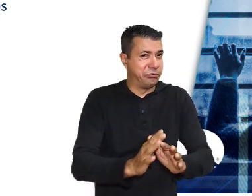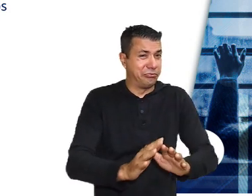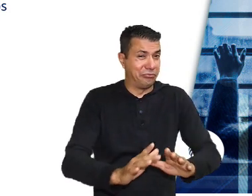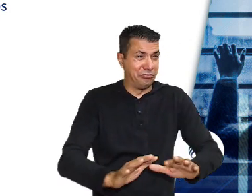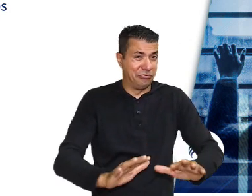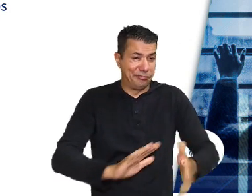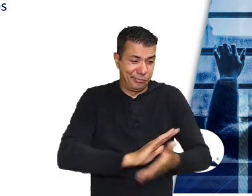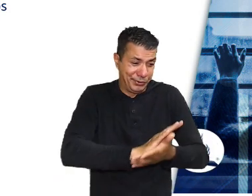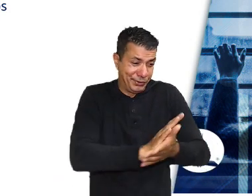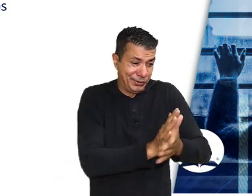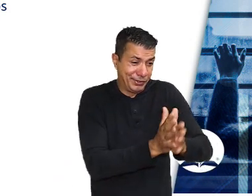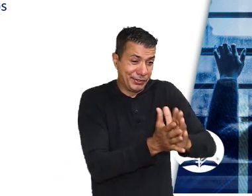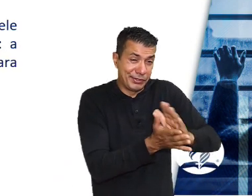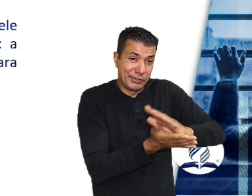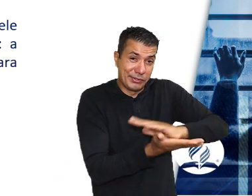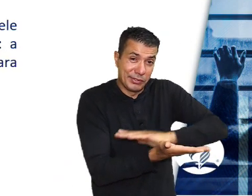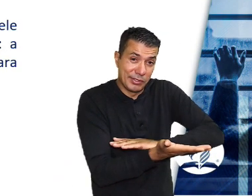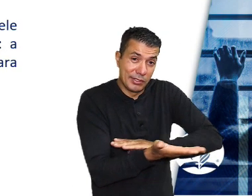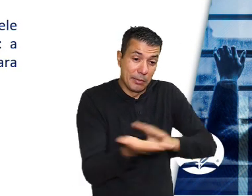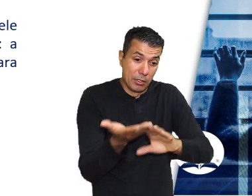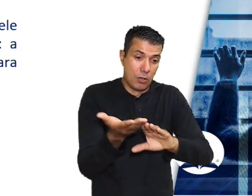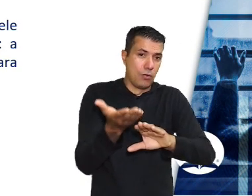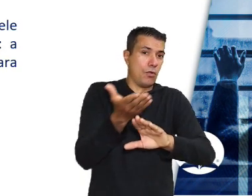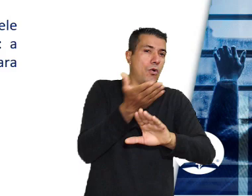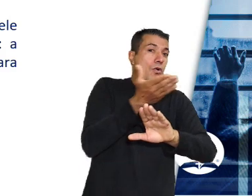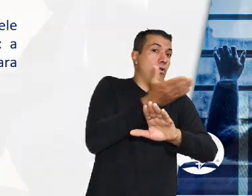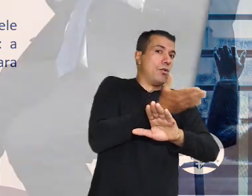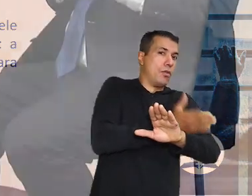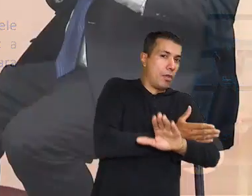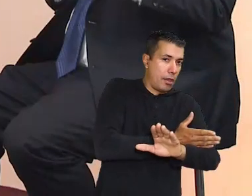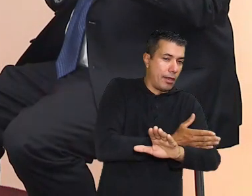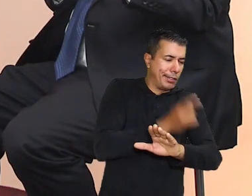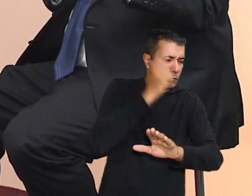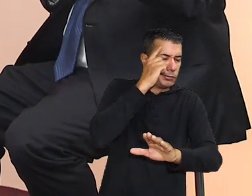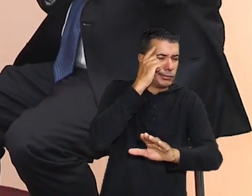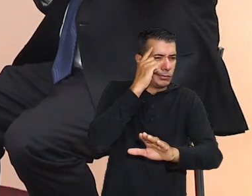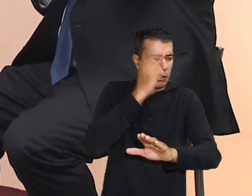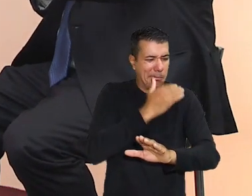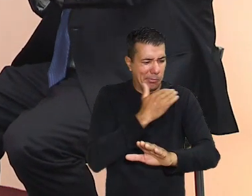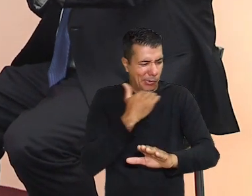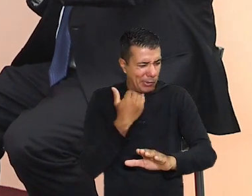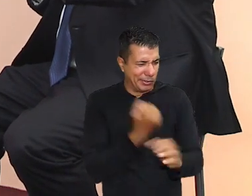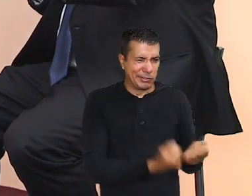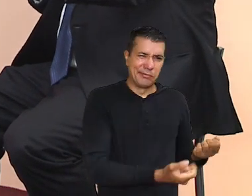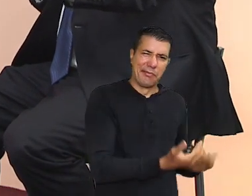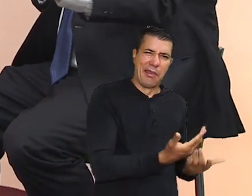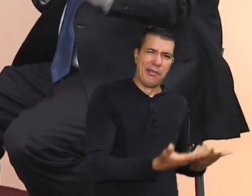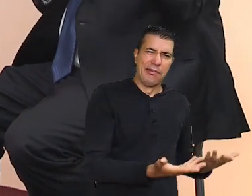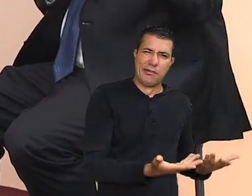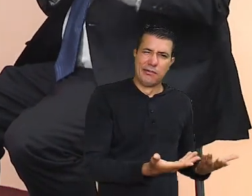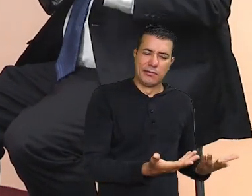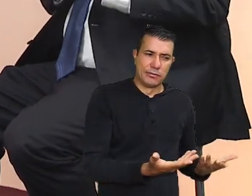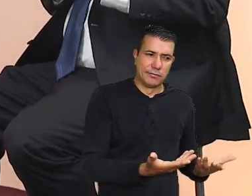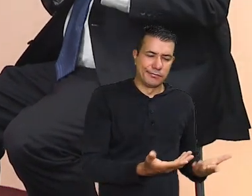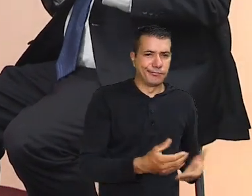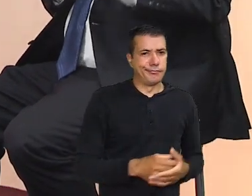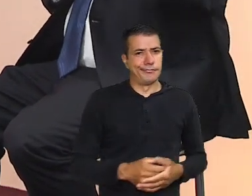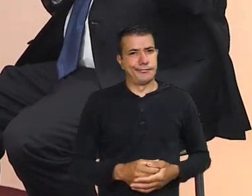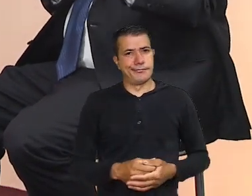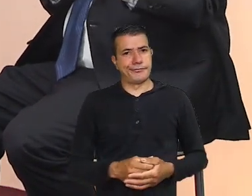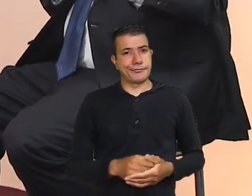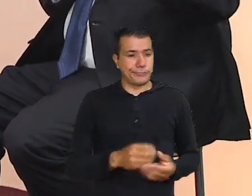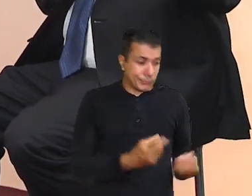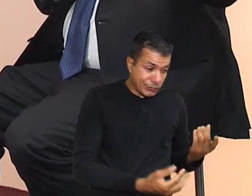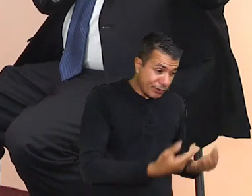fogo. Nós precisamos voltar aqui um pouquinho nesse pensamento, a morte e o inferno. Vejam que se